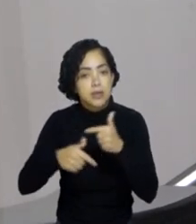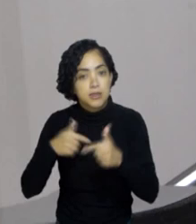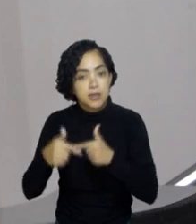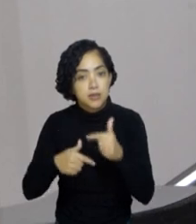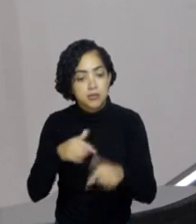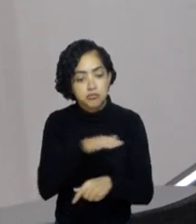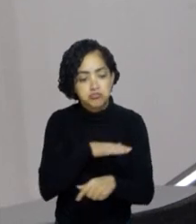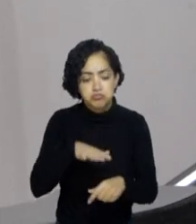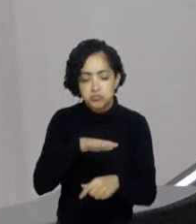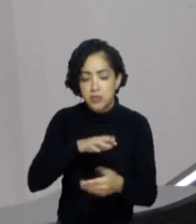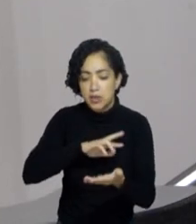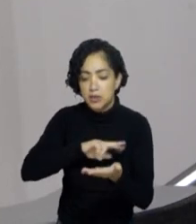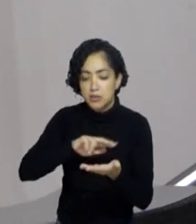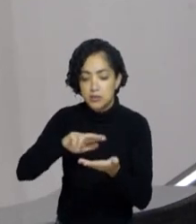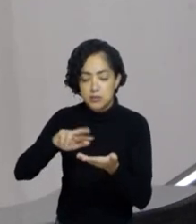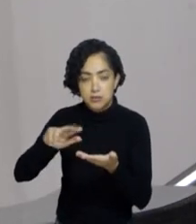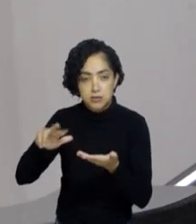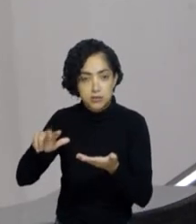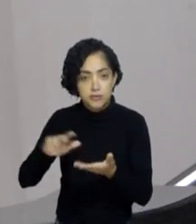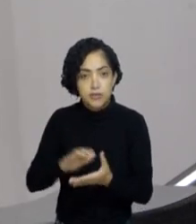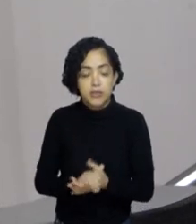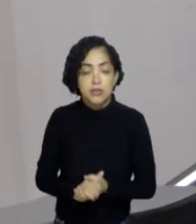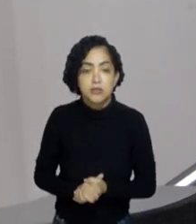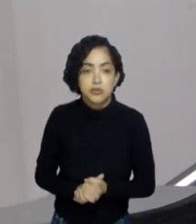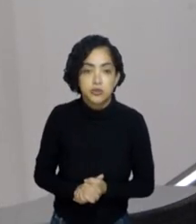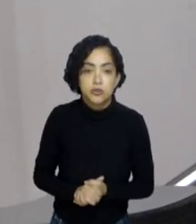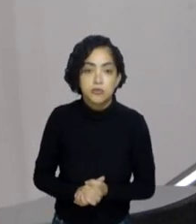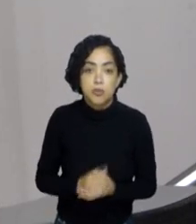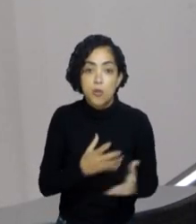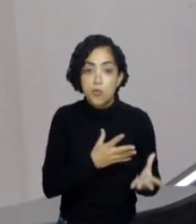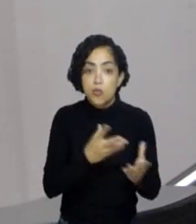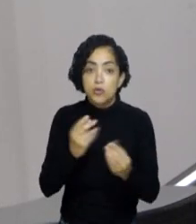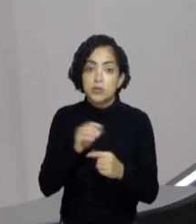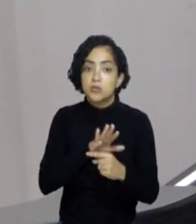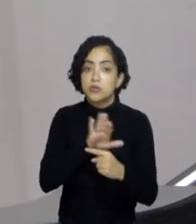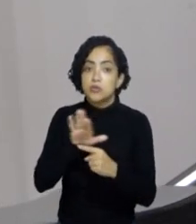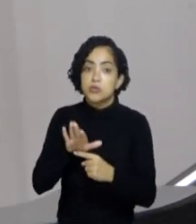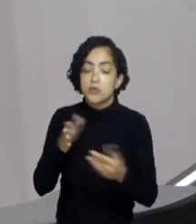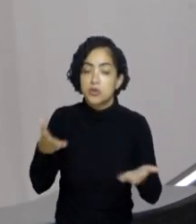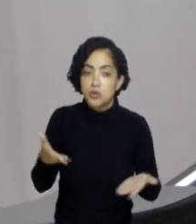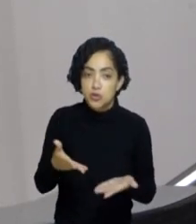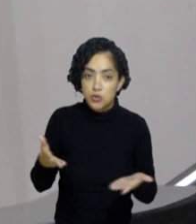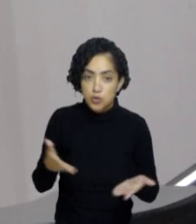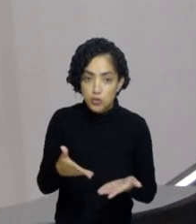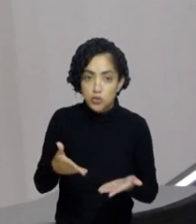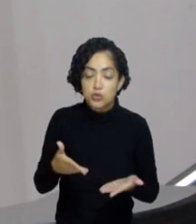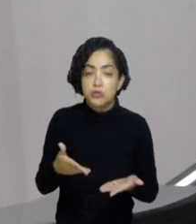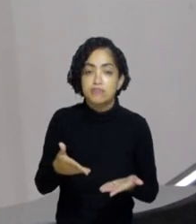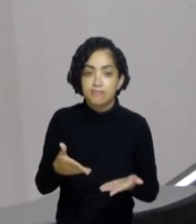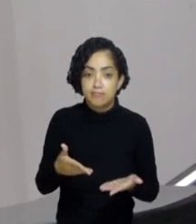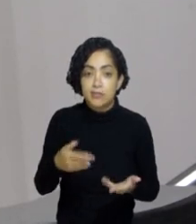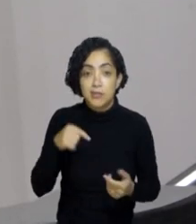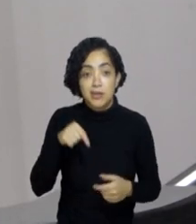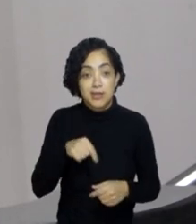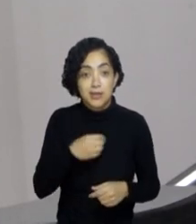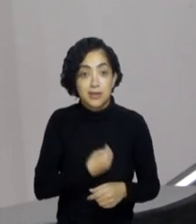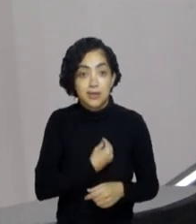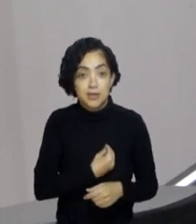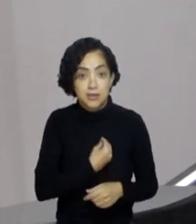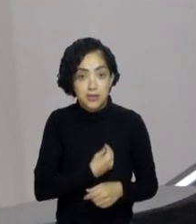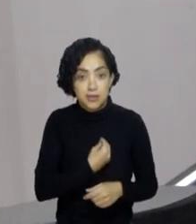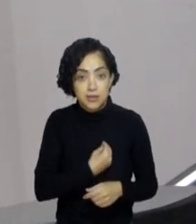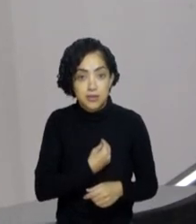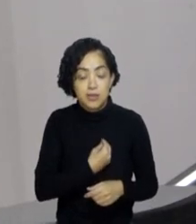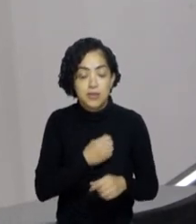áreas. Foram centenas, ou por que não dizer milhares, de pessoas que contribuíram, e hoje os nossos colaboradores que aqui todo dia acordam